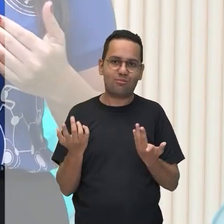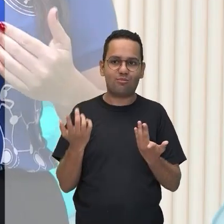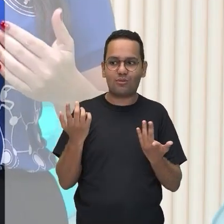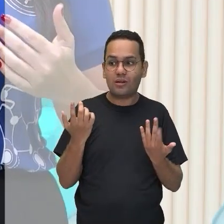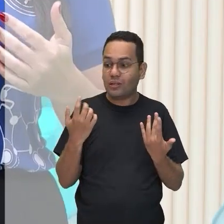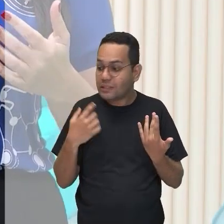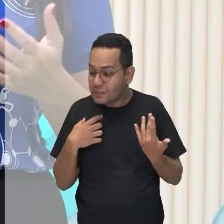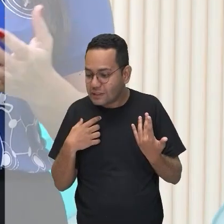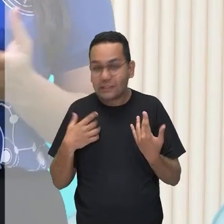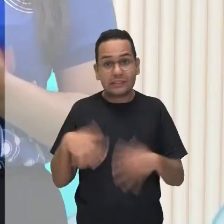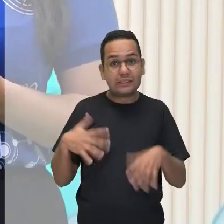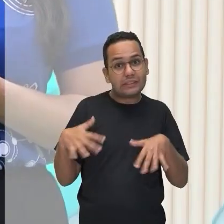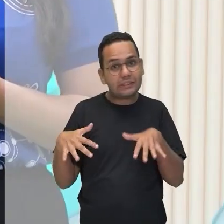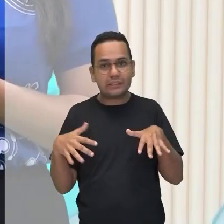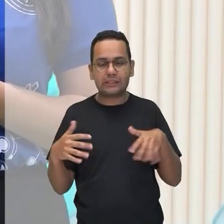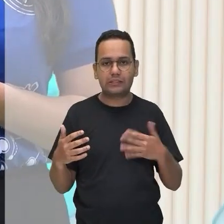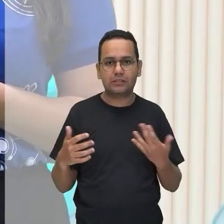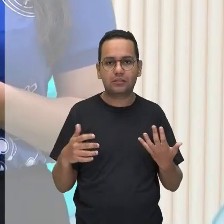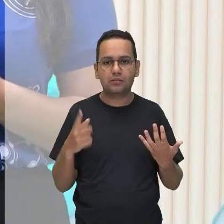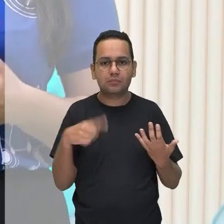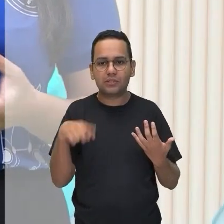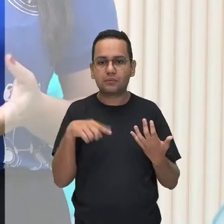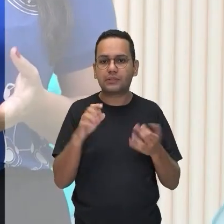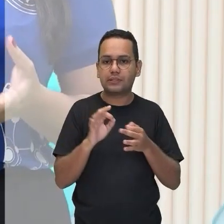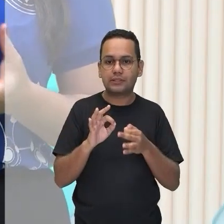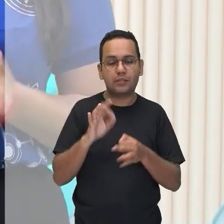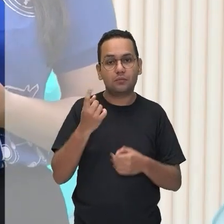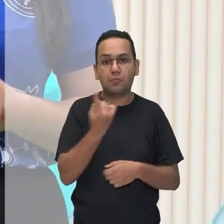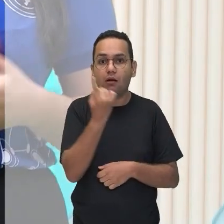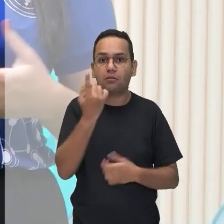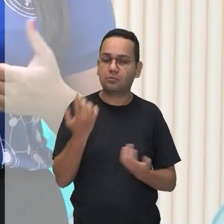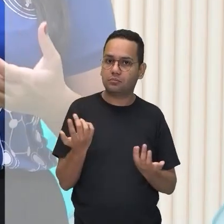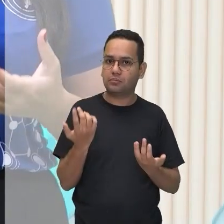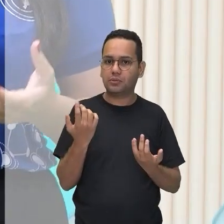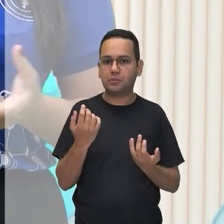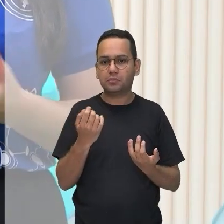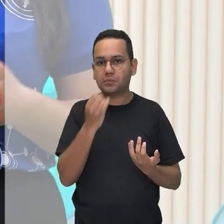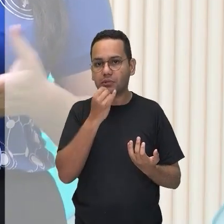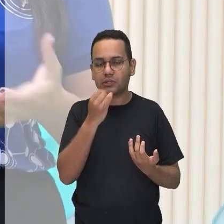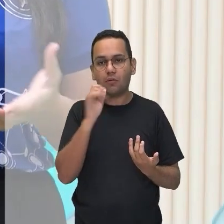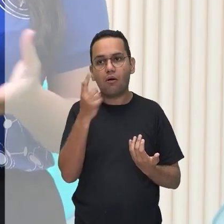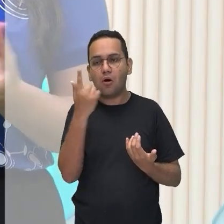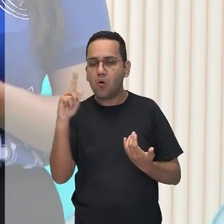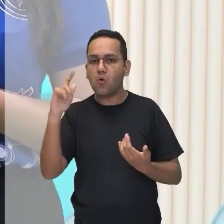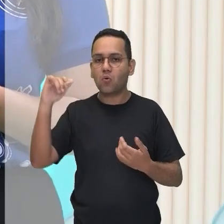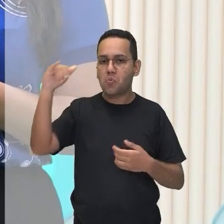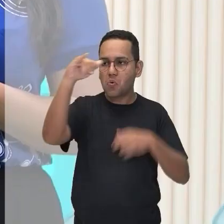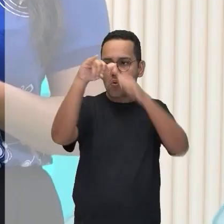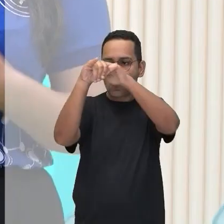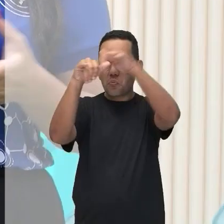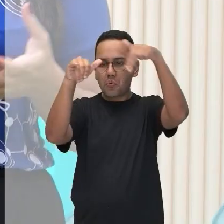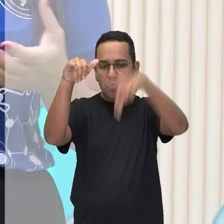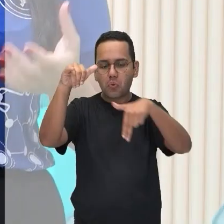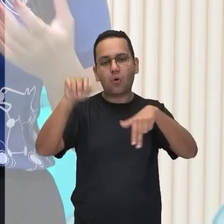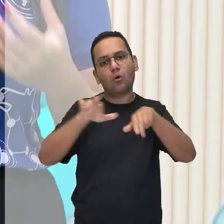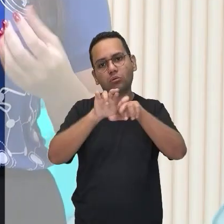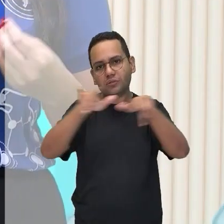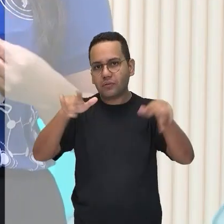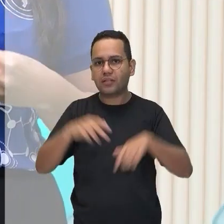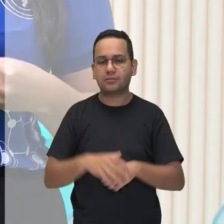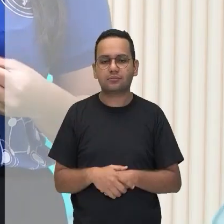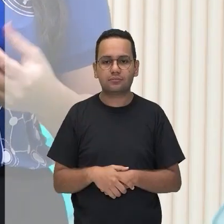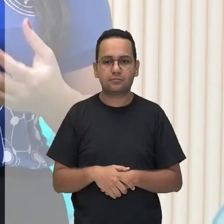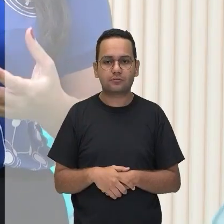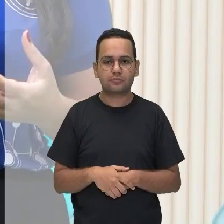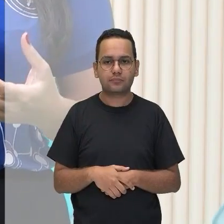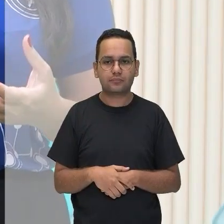que você esteja a uma altura determinada, como no caso do balonismo, do paraquedismo, do bungee jump? Então, pode ser